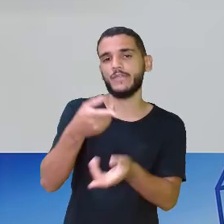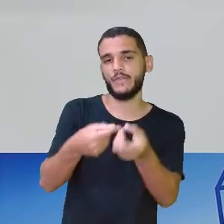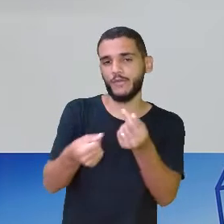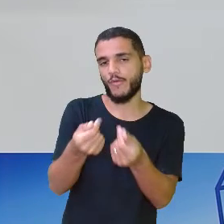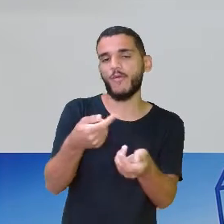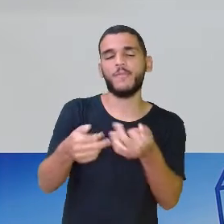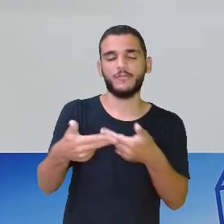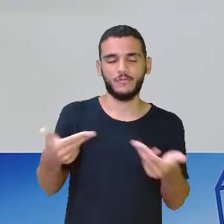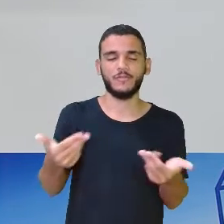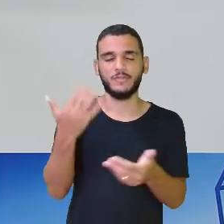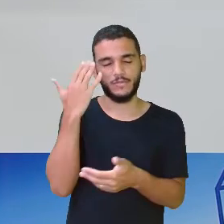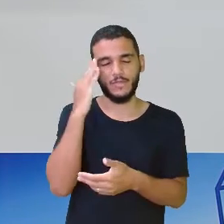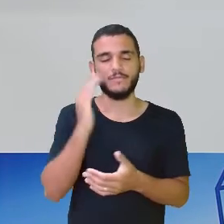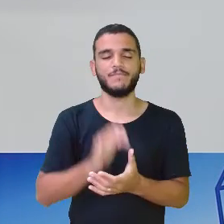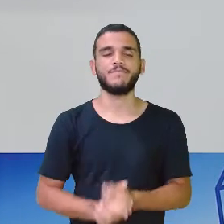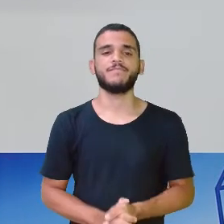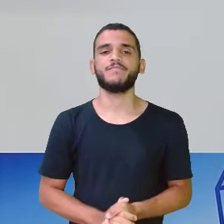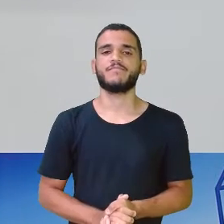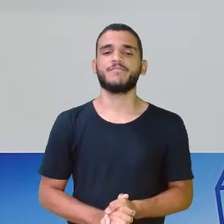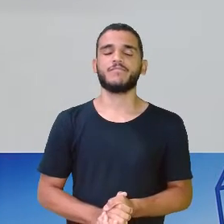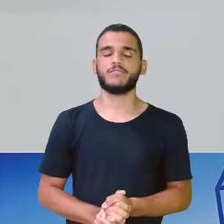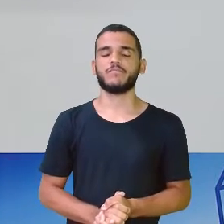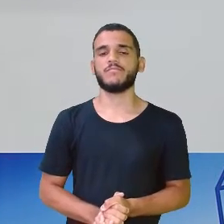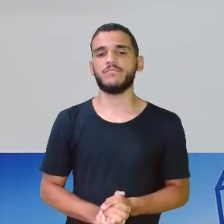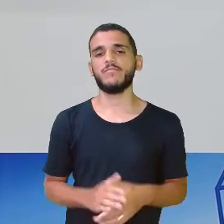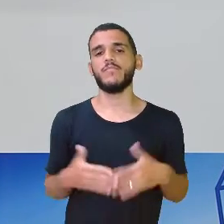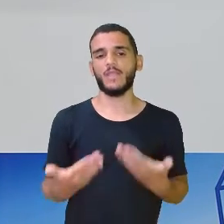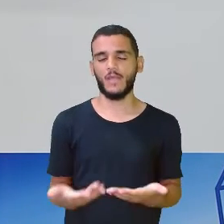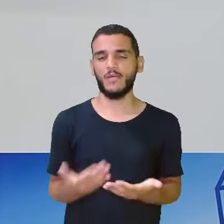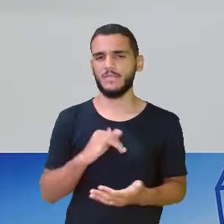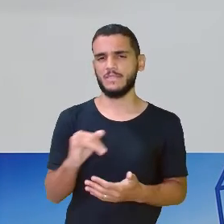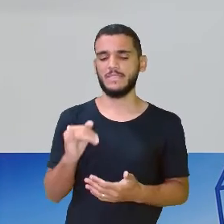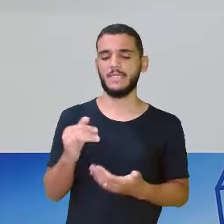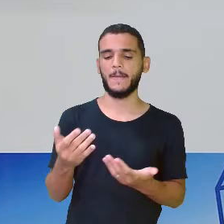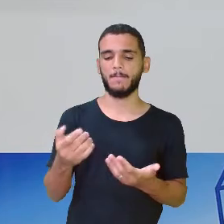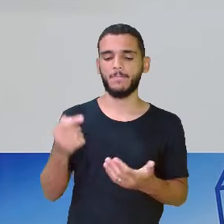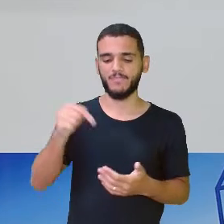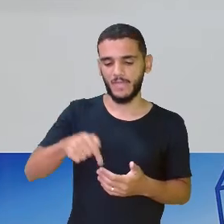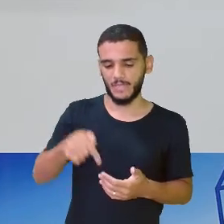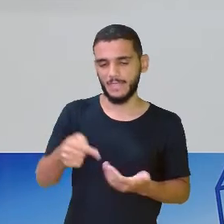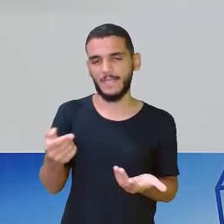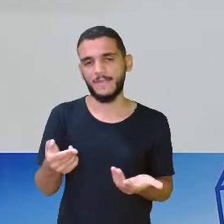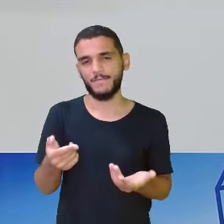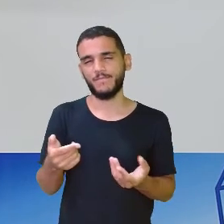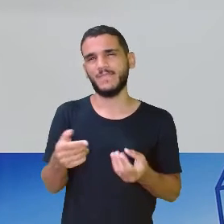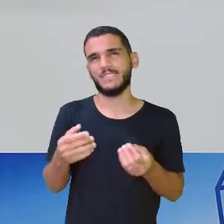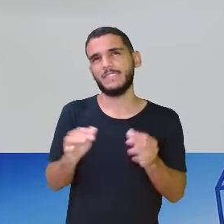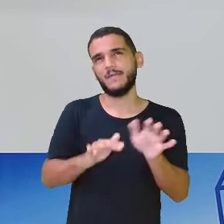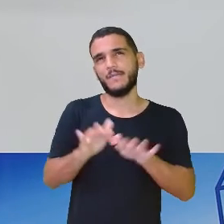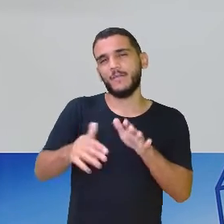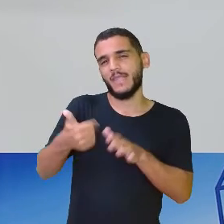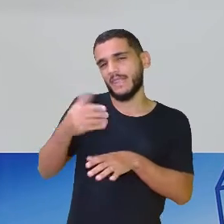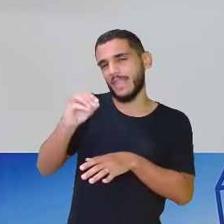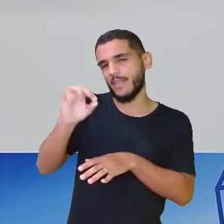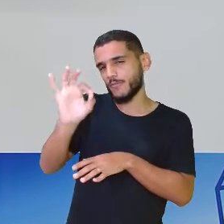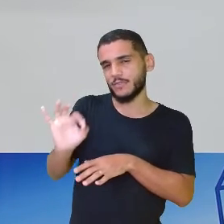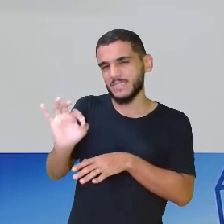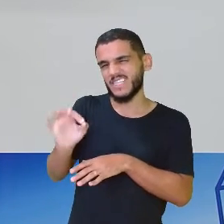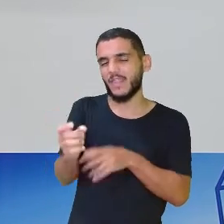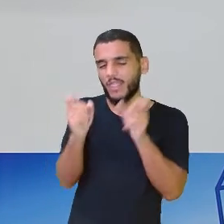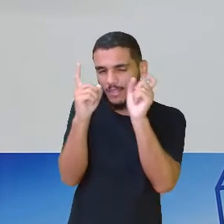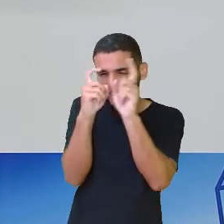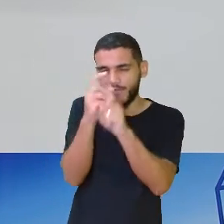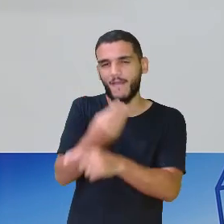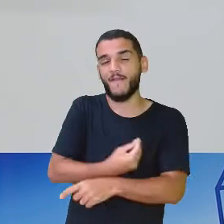aí nos valores, né? Mas se aqui perto dos 10% a inflação já está dificultando a vida de muitos